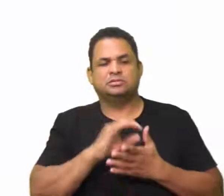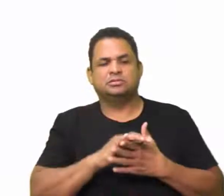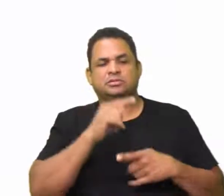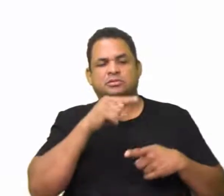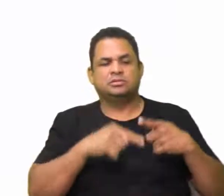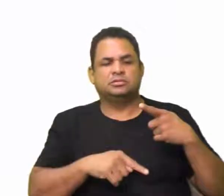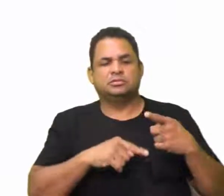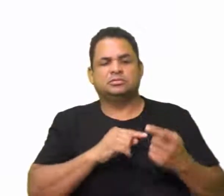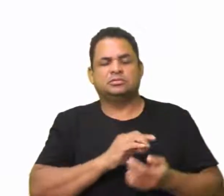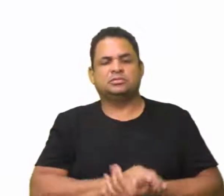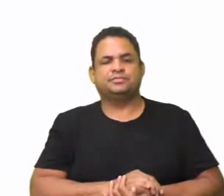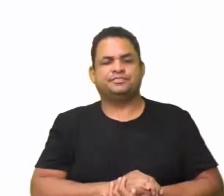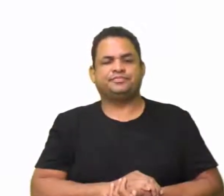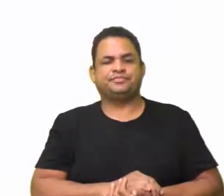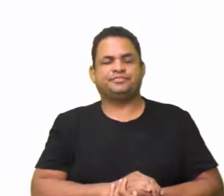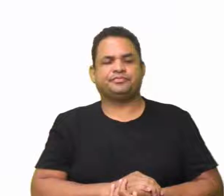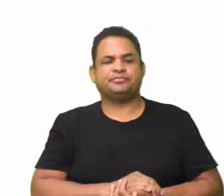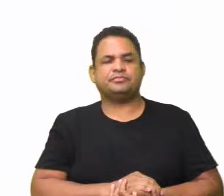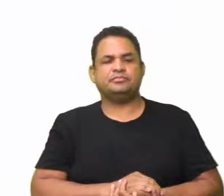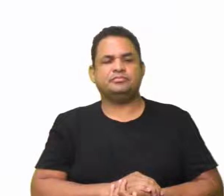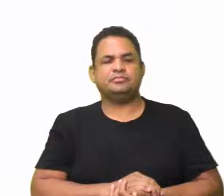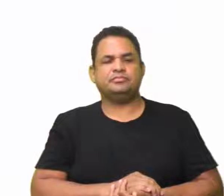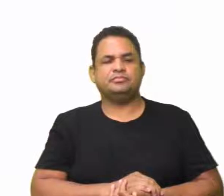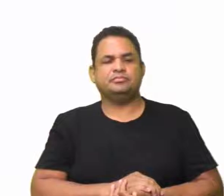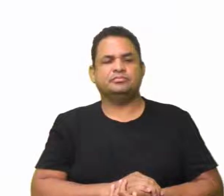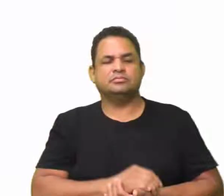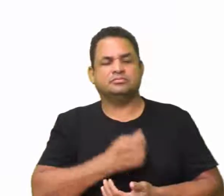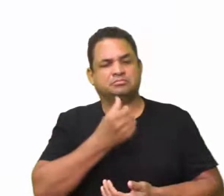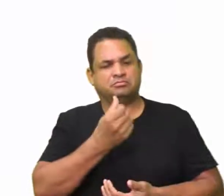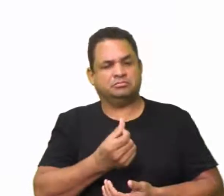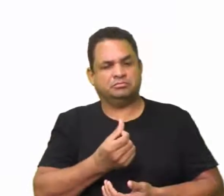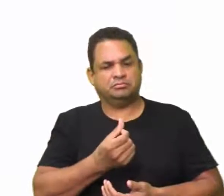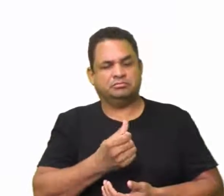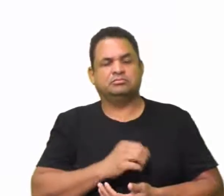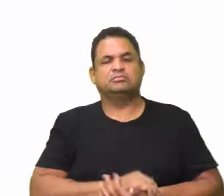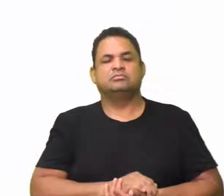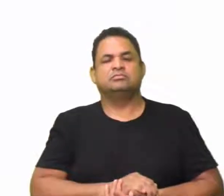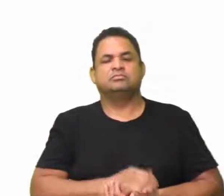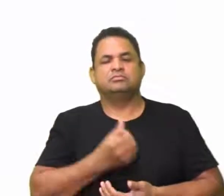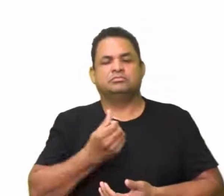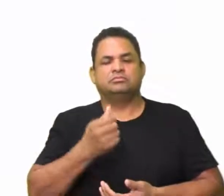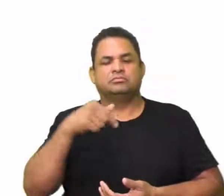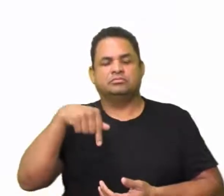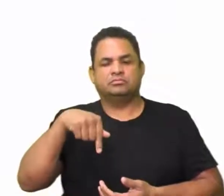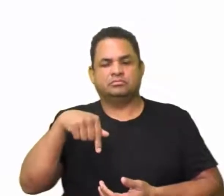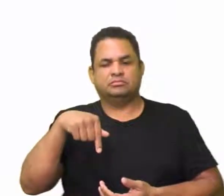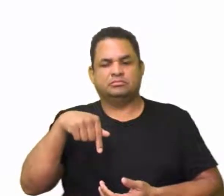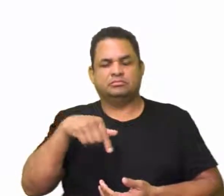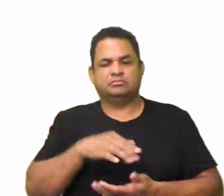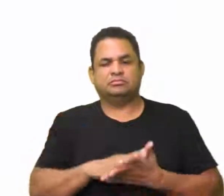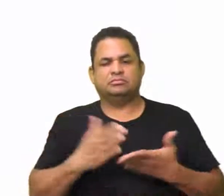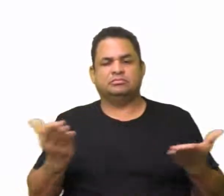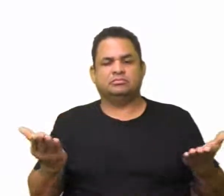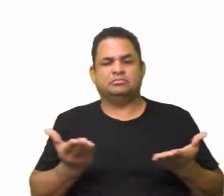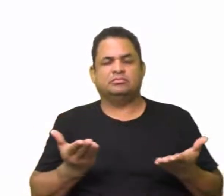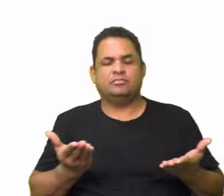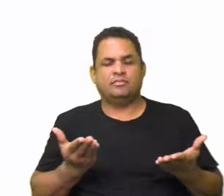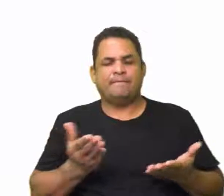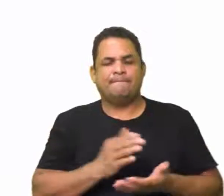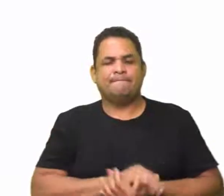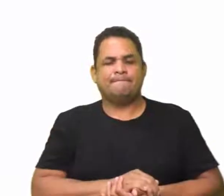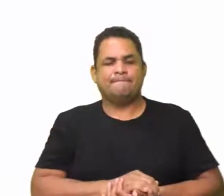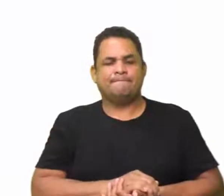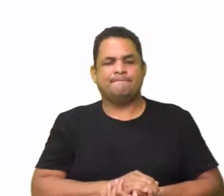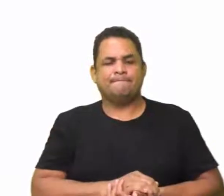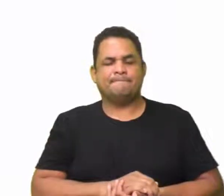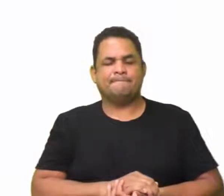2, dois. porque separa em duas, né? Portanto, 6. Separou, cada um ficar com 6. Lembrando que agora, cada uma